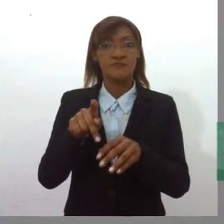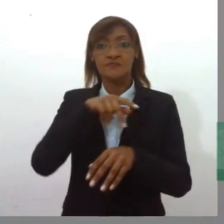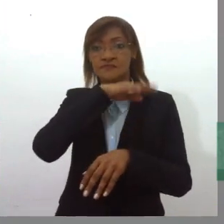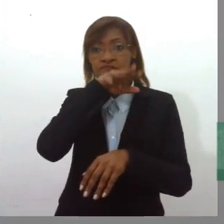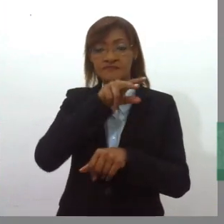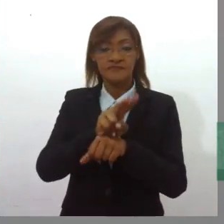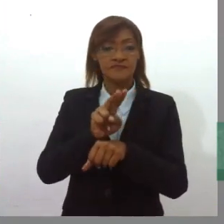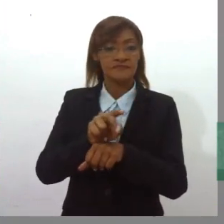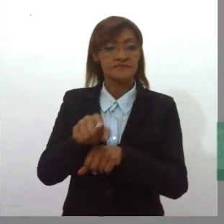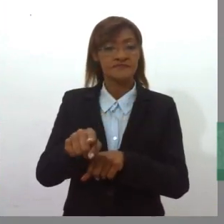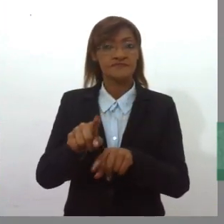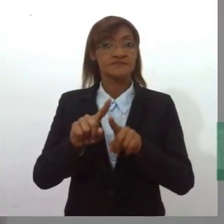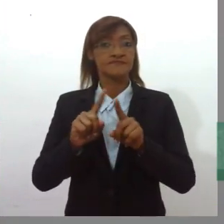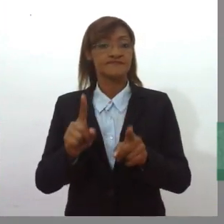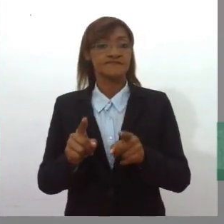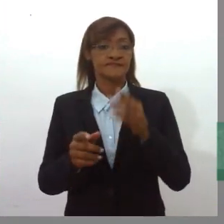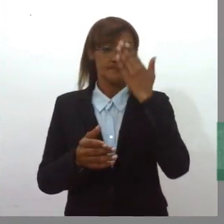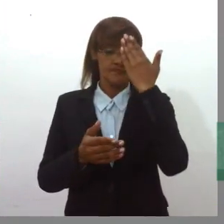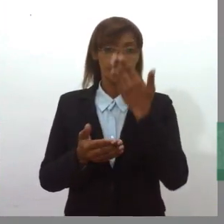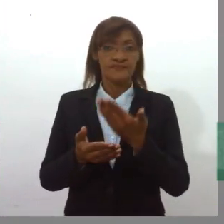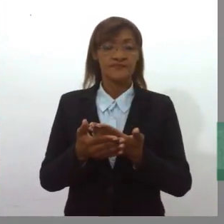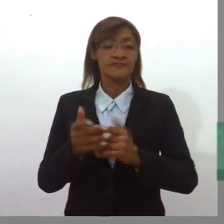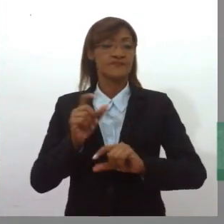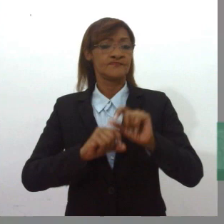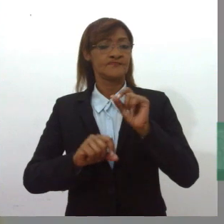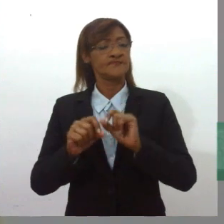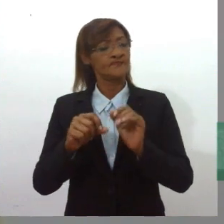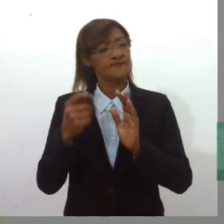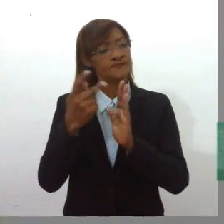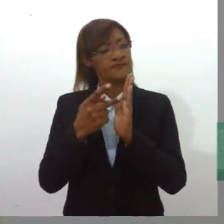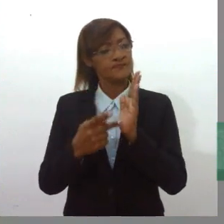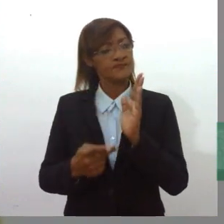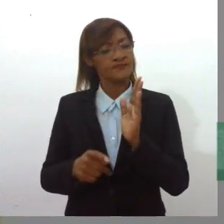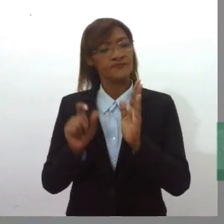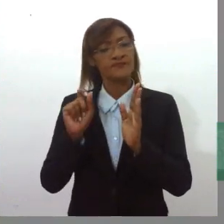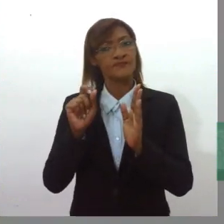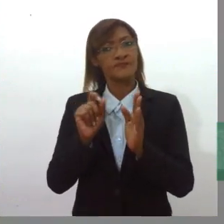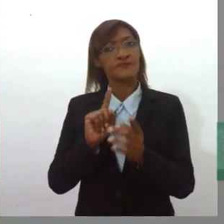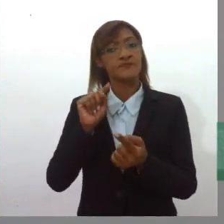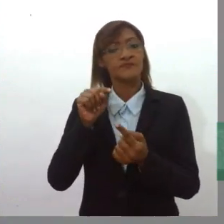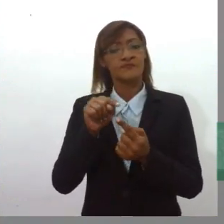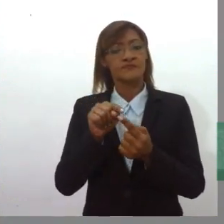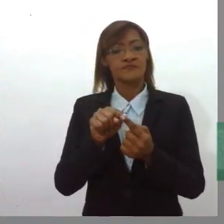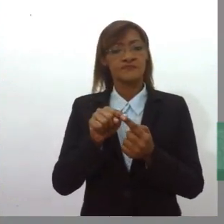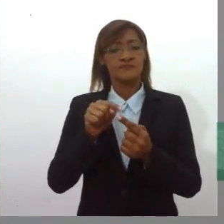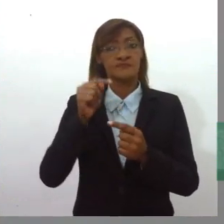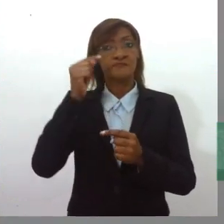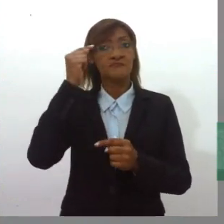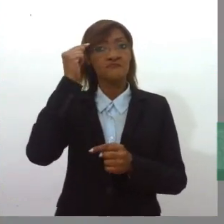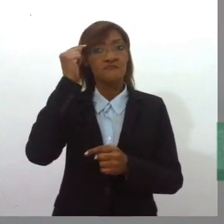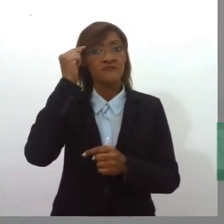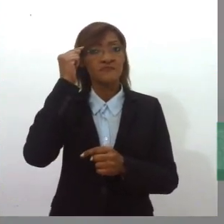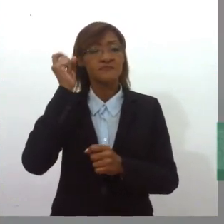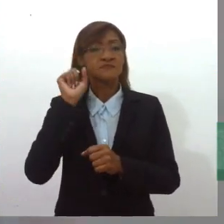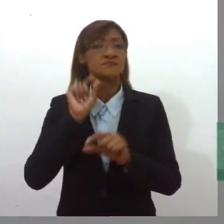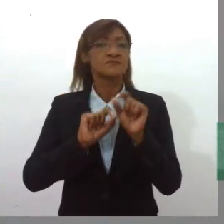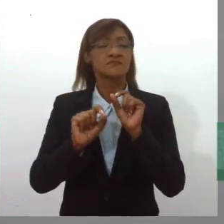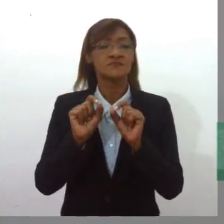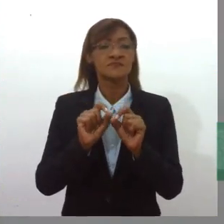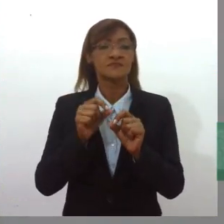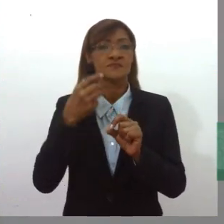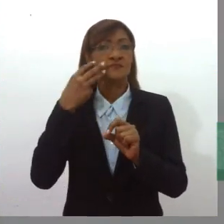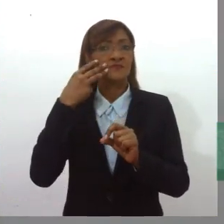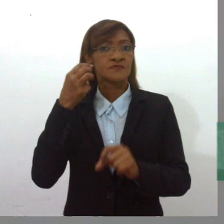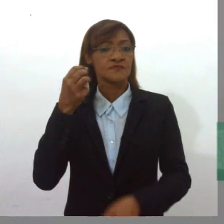Mas eu acredito que esse PL ele foi escrito com o intuito pensando na questão dos cães e gatos né na questão do